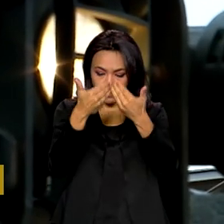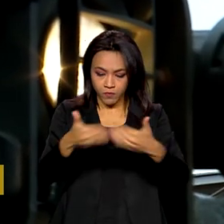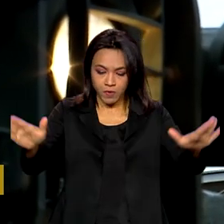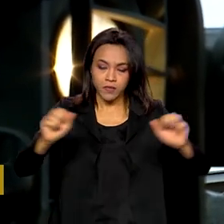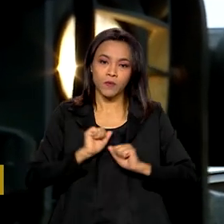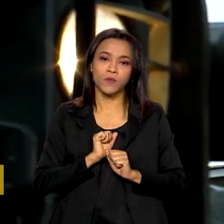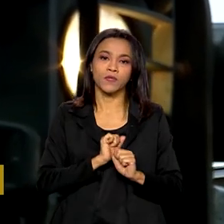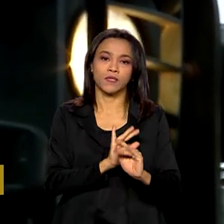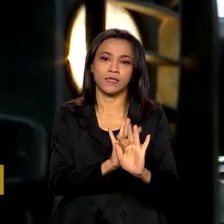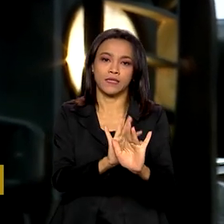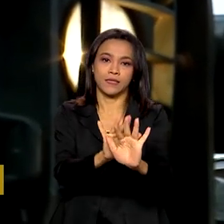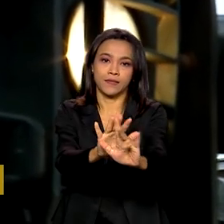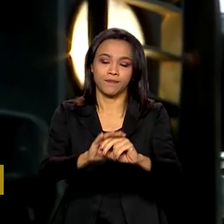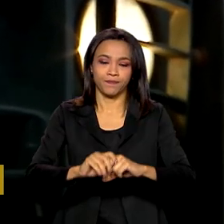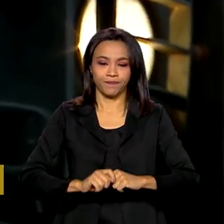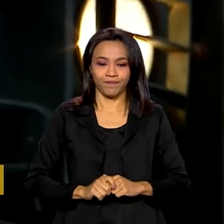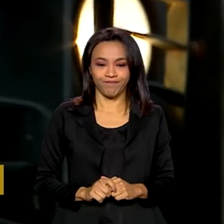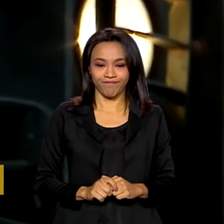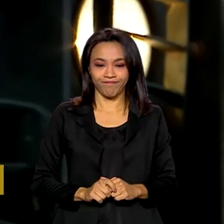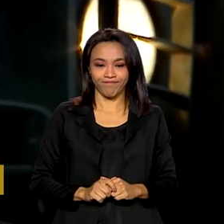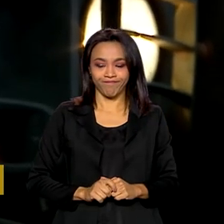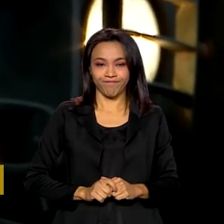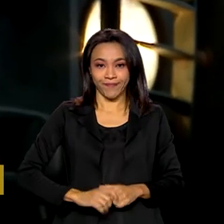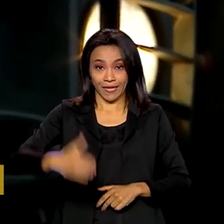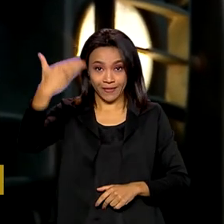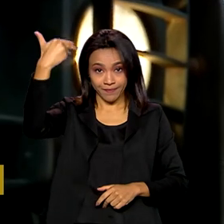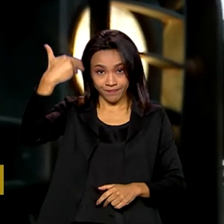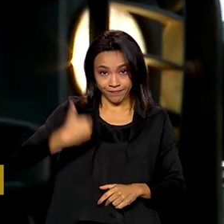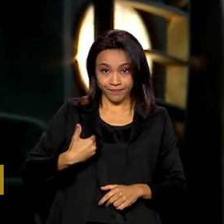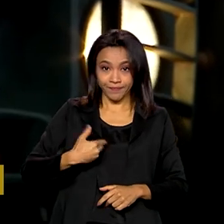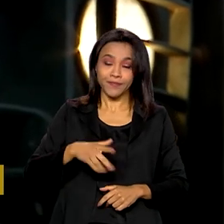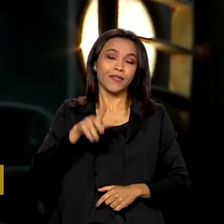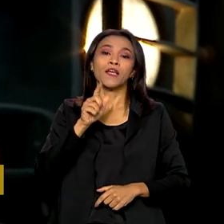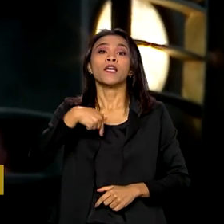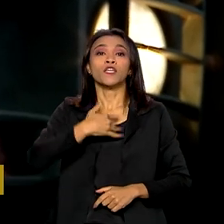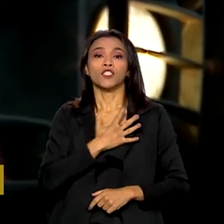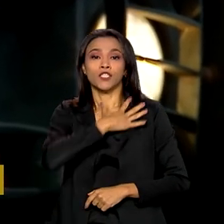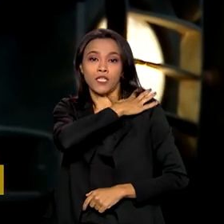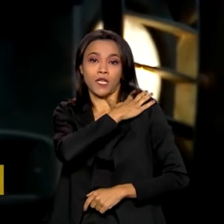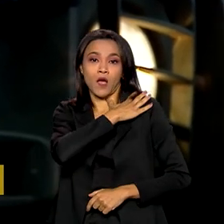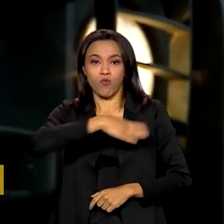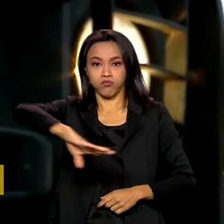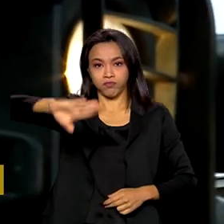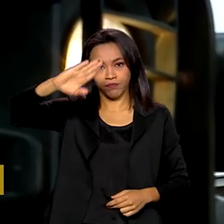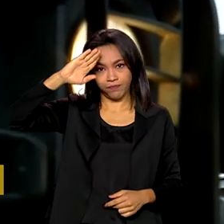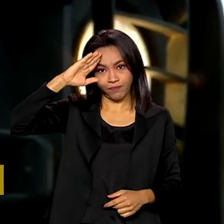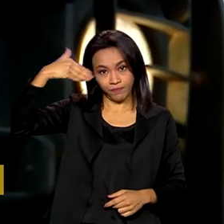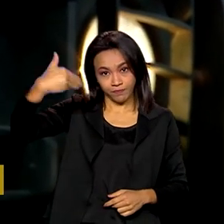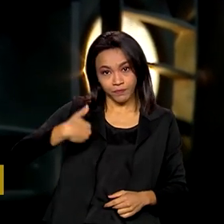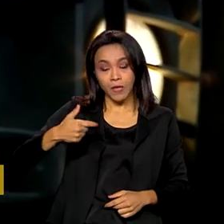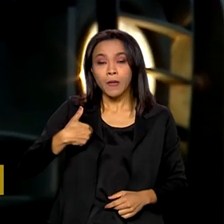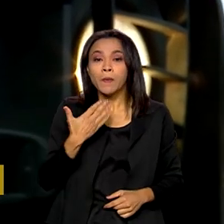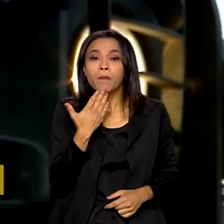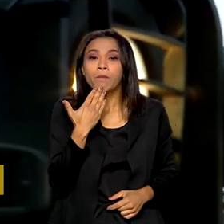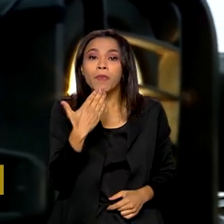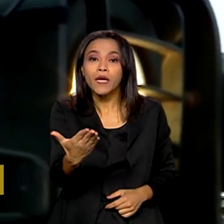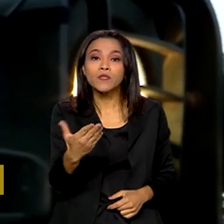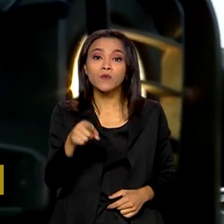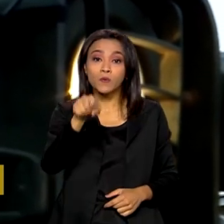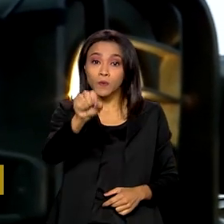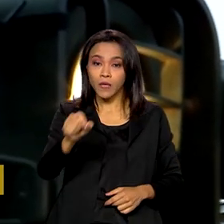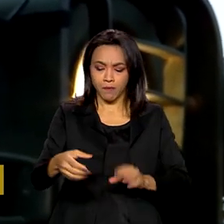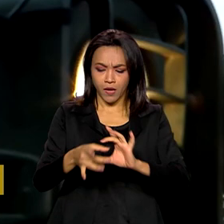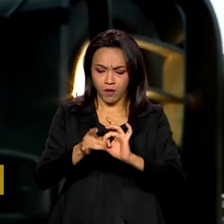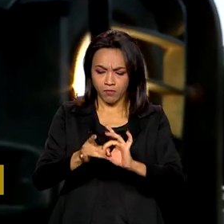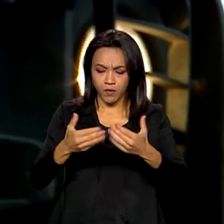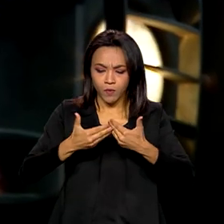desfile. Permissão, Presidente. General Dutra, Comandante Militar do Planalto, solicito autorização para dar